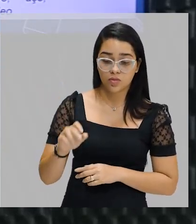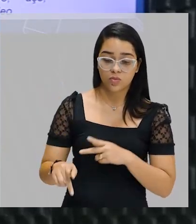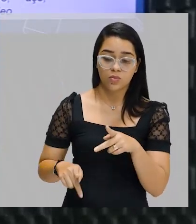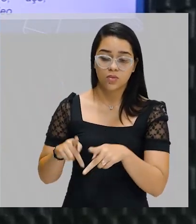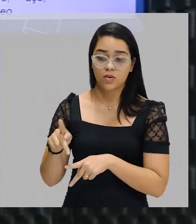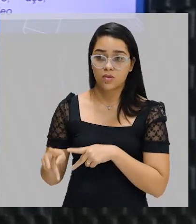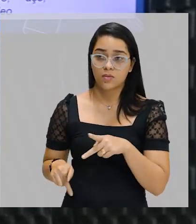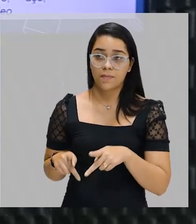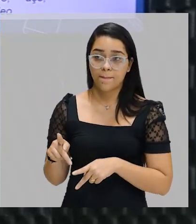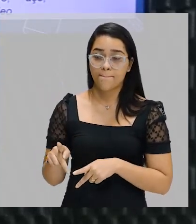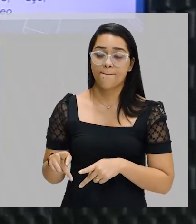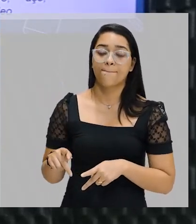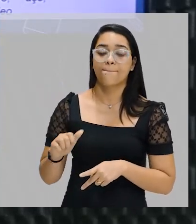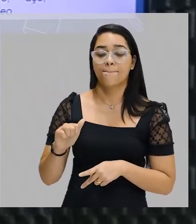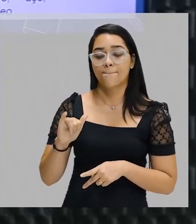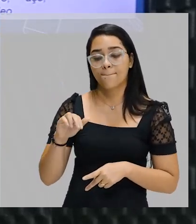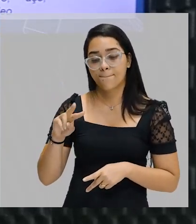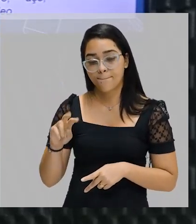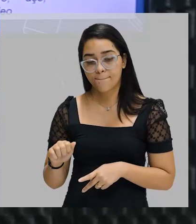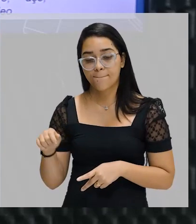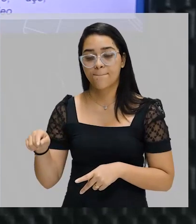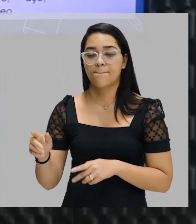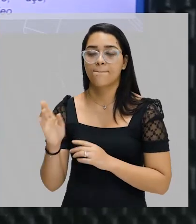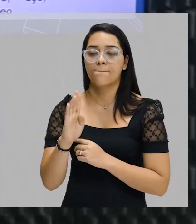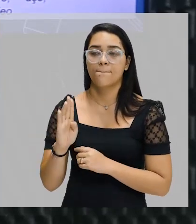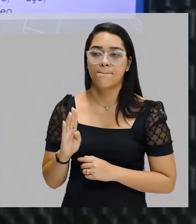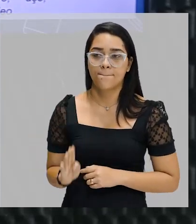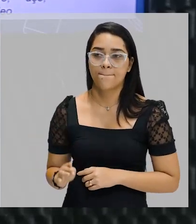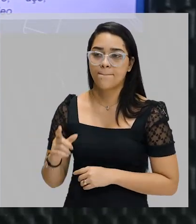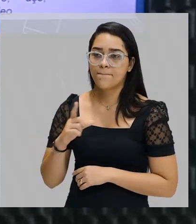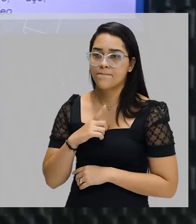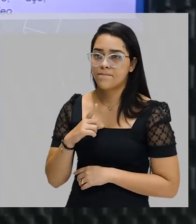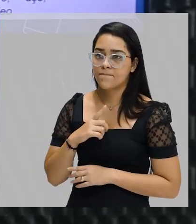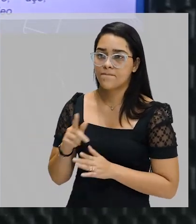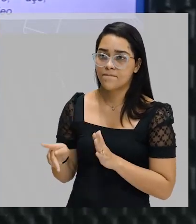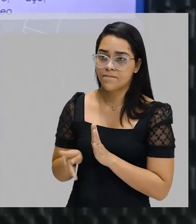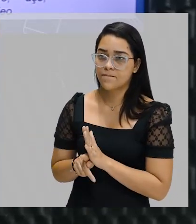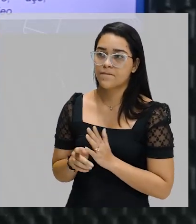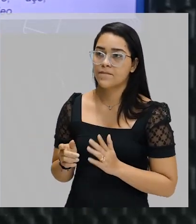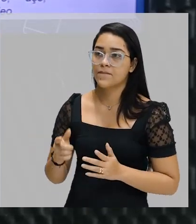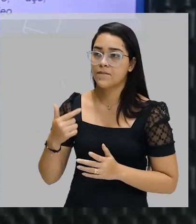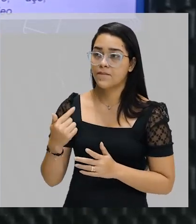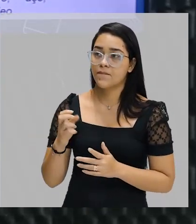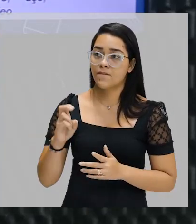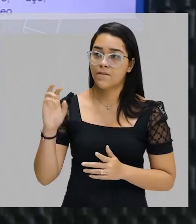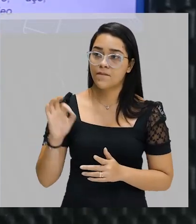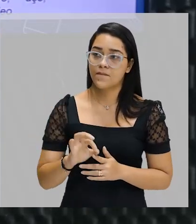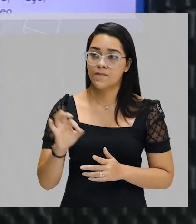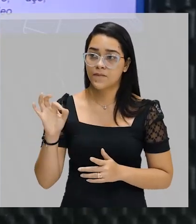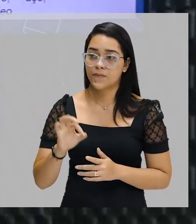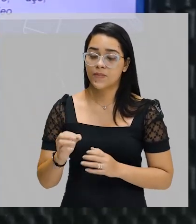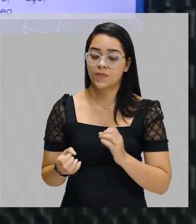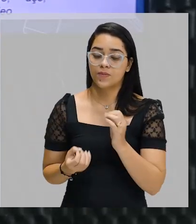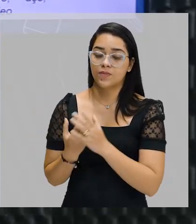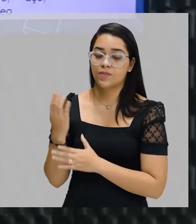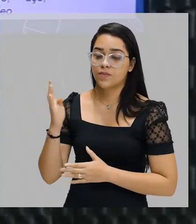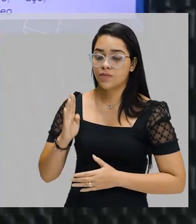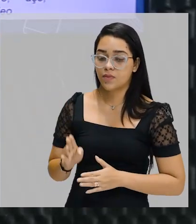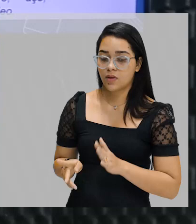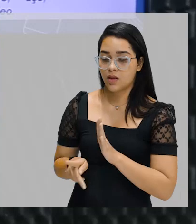população economicamente ativa do Brasil que está enquadrada, né, com sua regularização, 75% está no